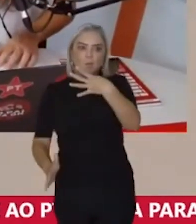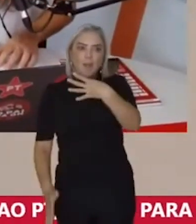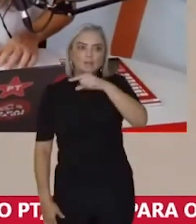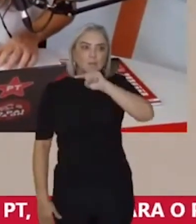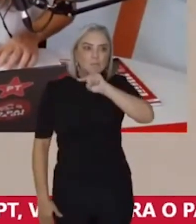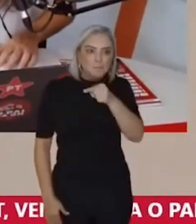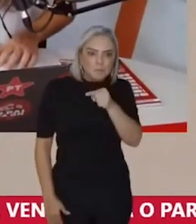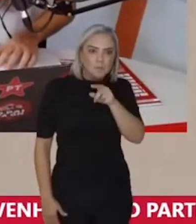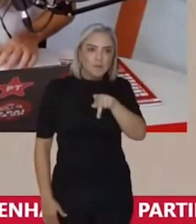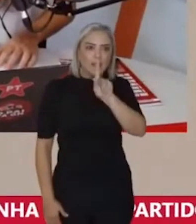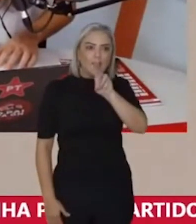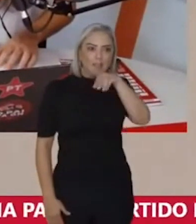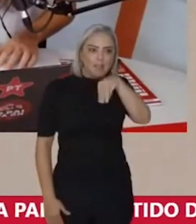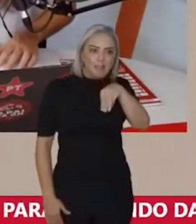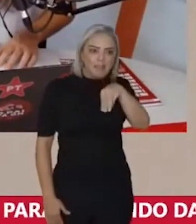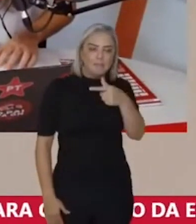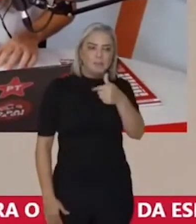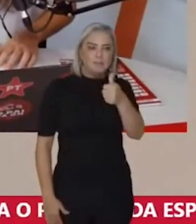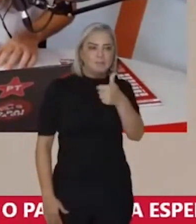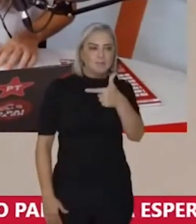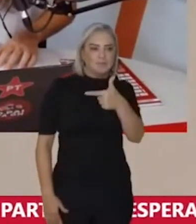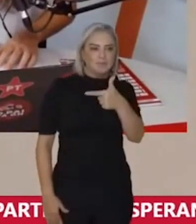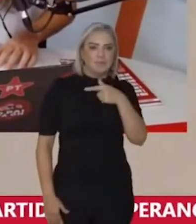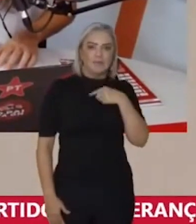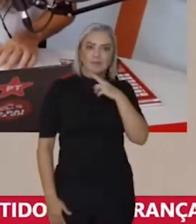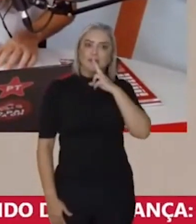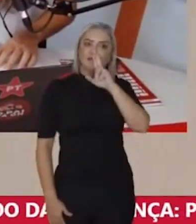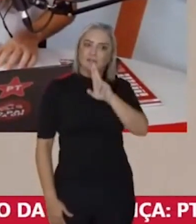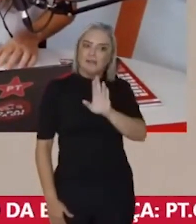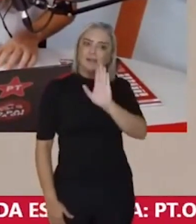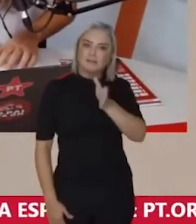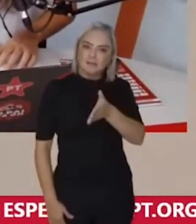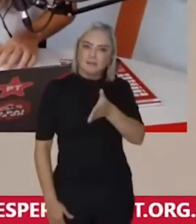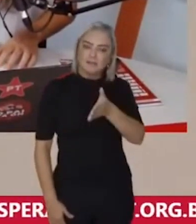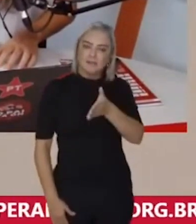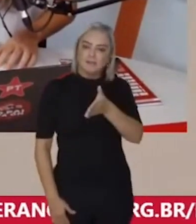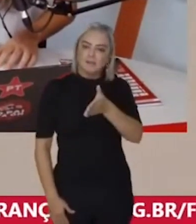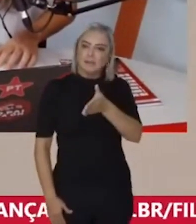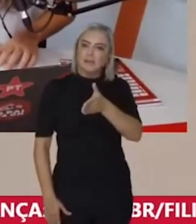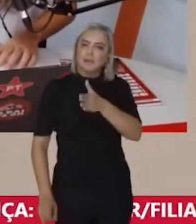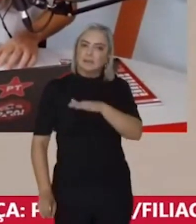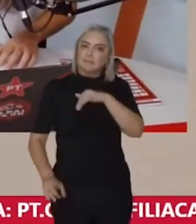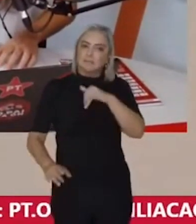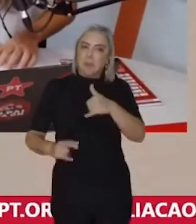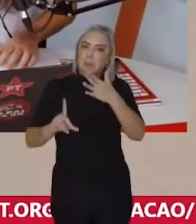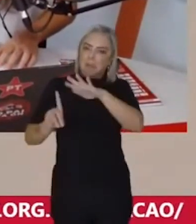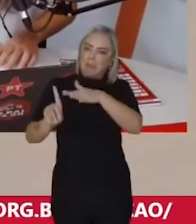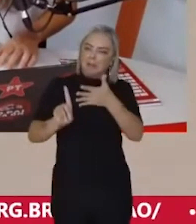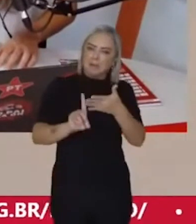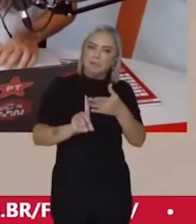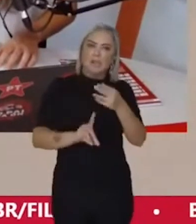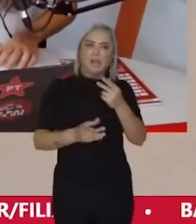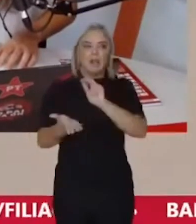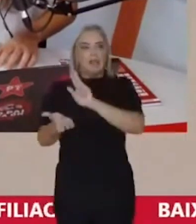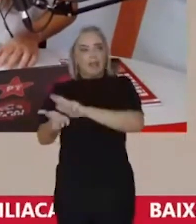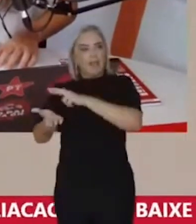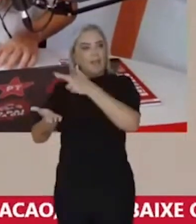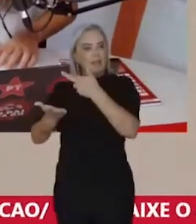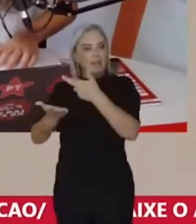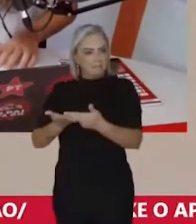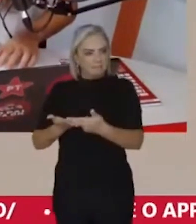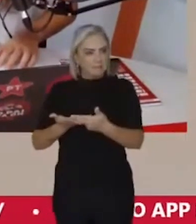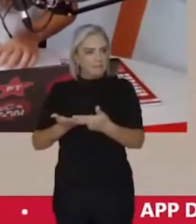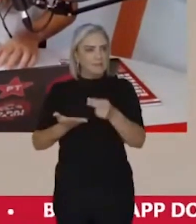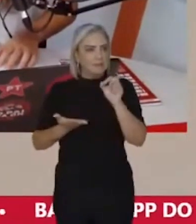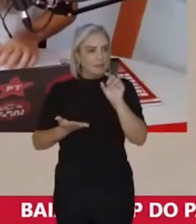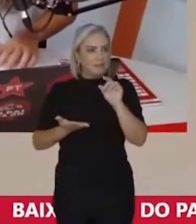em 2012. Esse resultado, Amanda, já foi elogiado pela mesma revista Nature, na